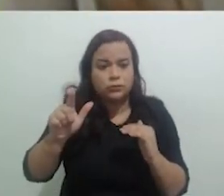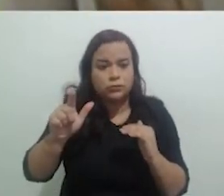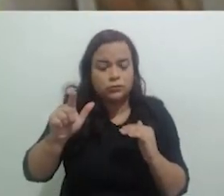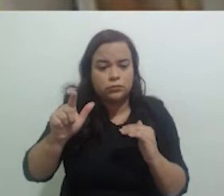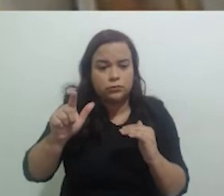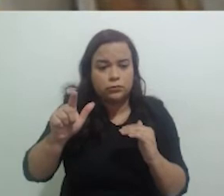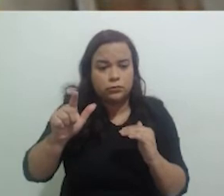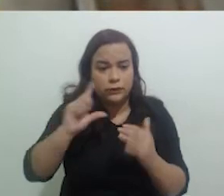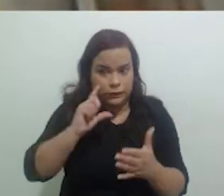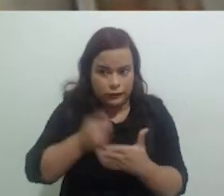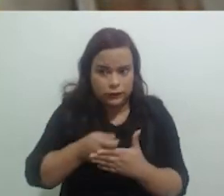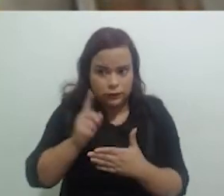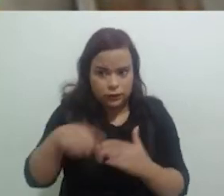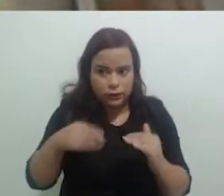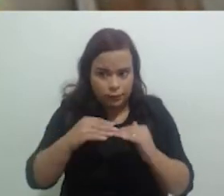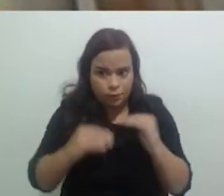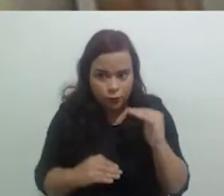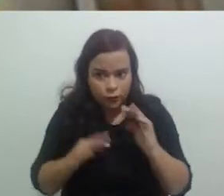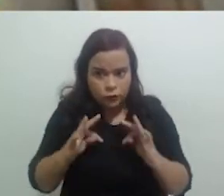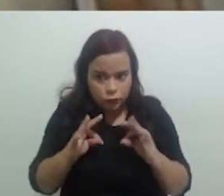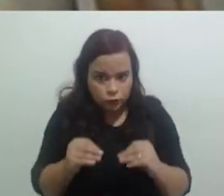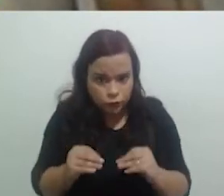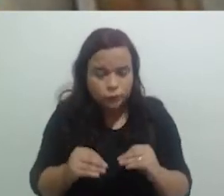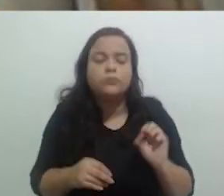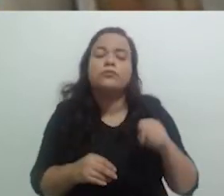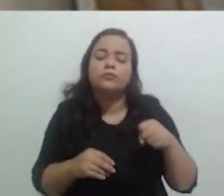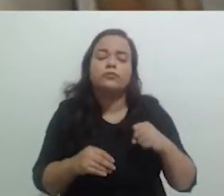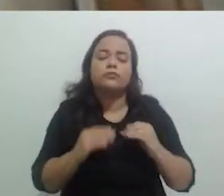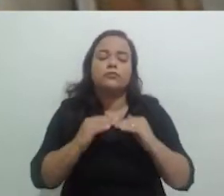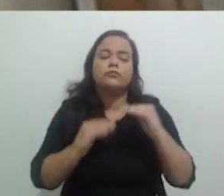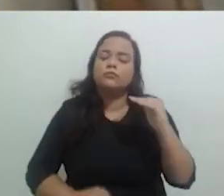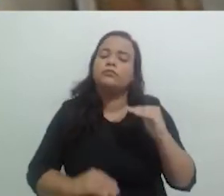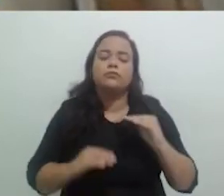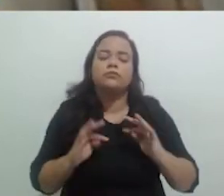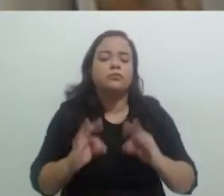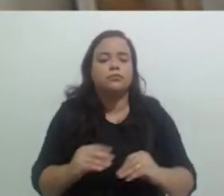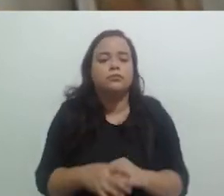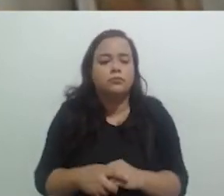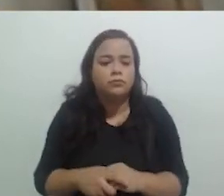total. Desembargador Saraiva. Desembargador Amigo não está.